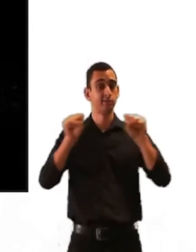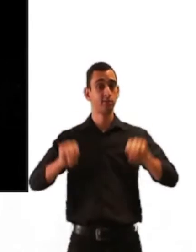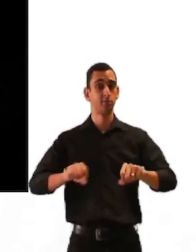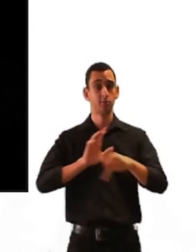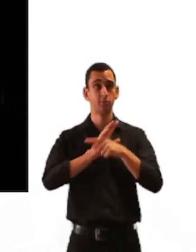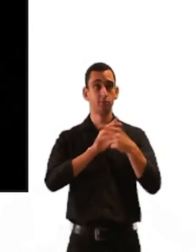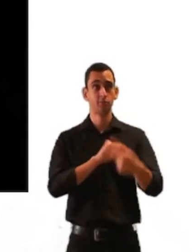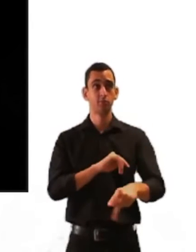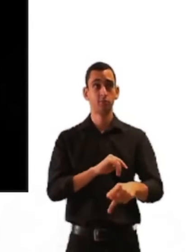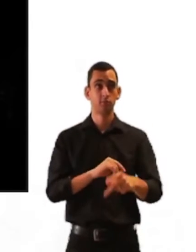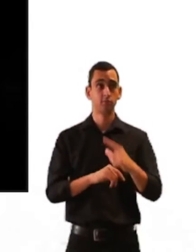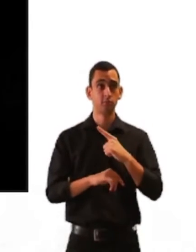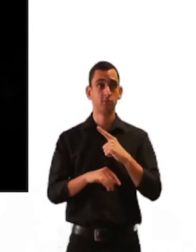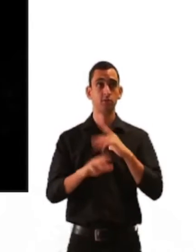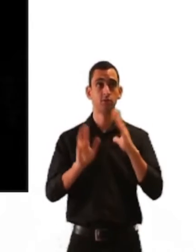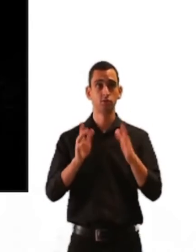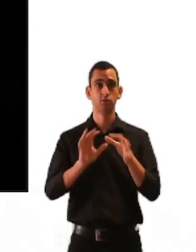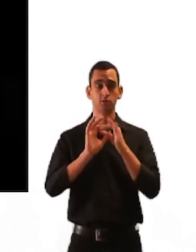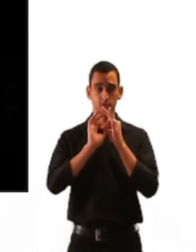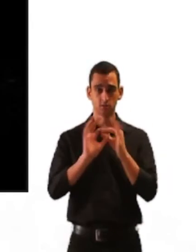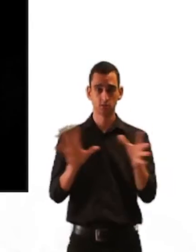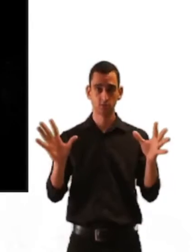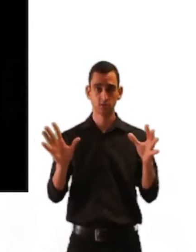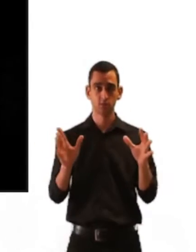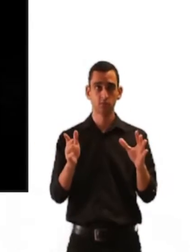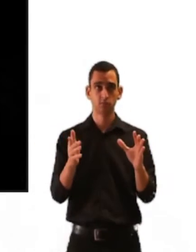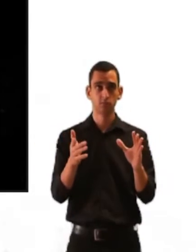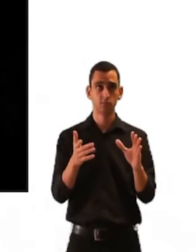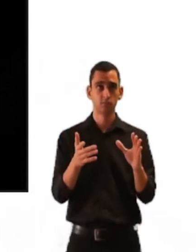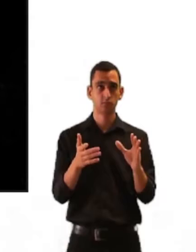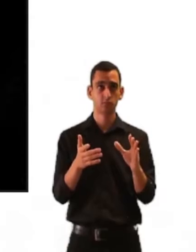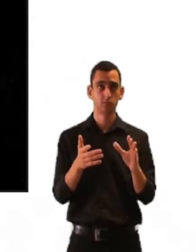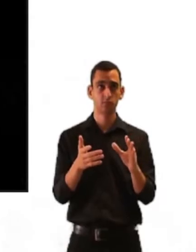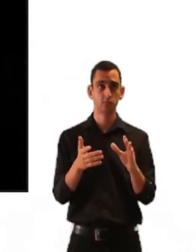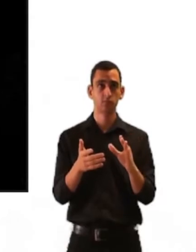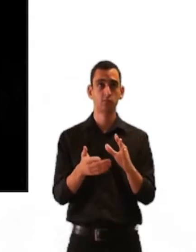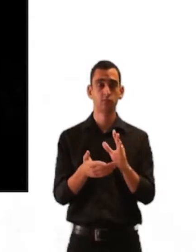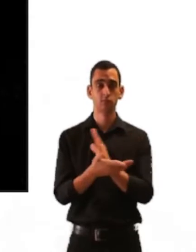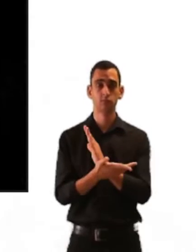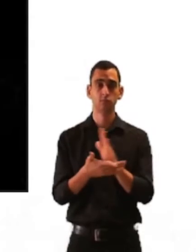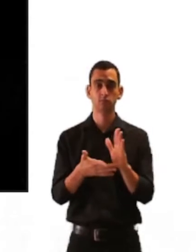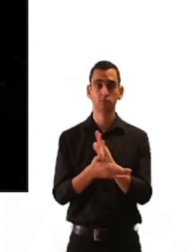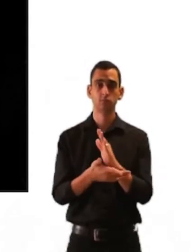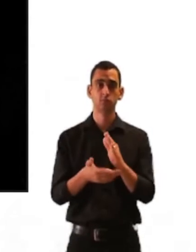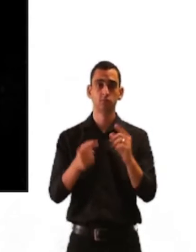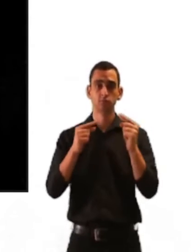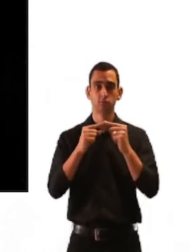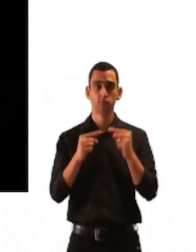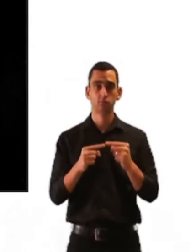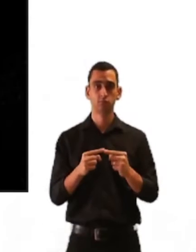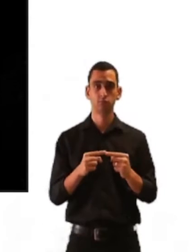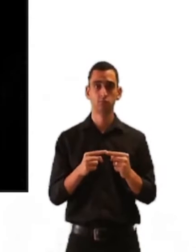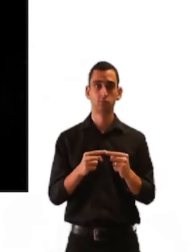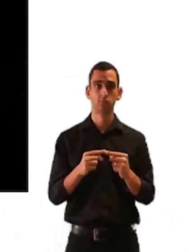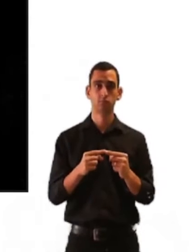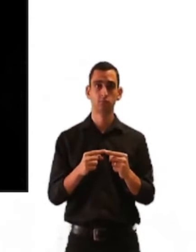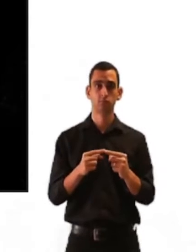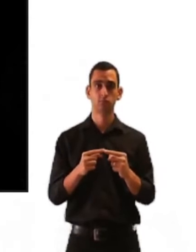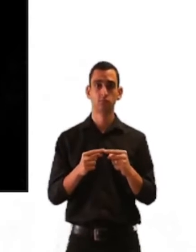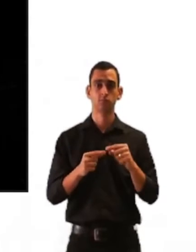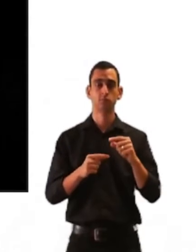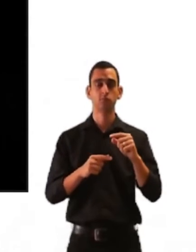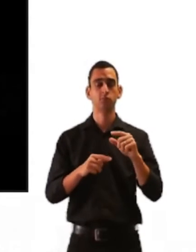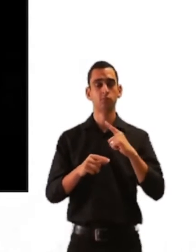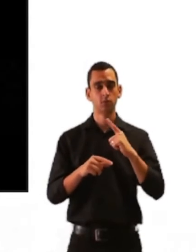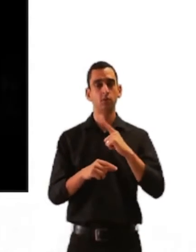o próprio sistema autoriza que a vontade é somente aquilo que é exteriorizado. A vontade é somente aquilo que é manifestado,